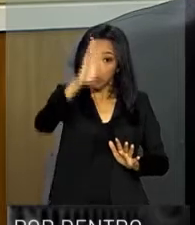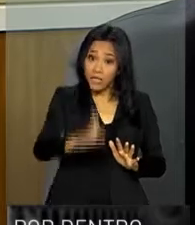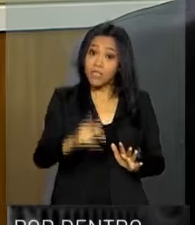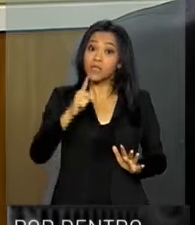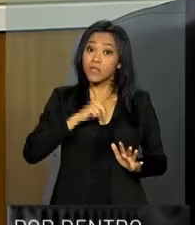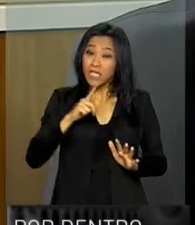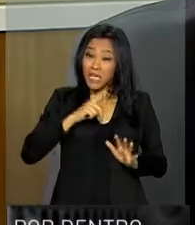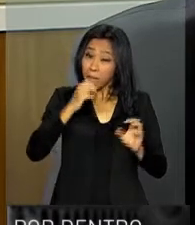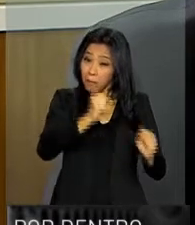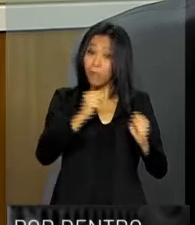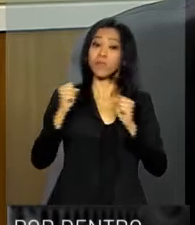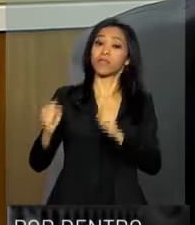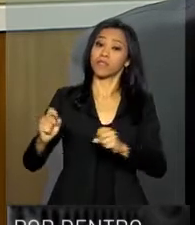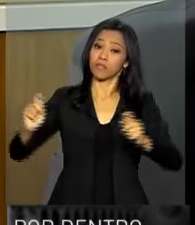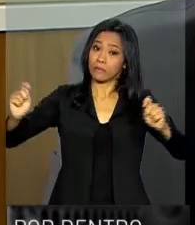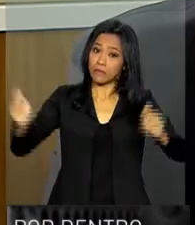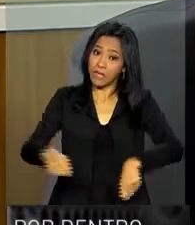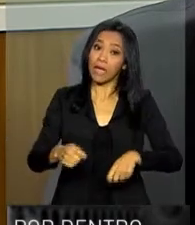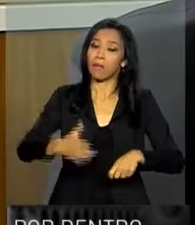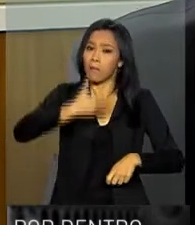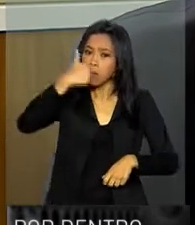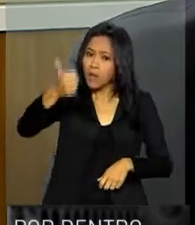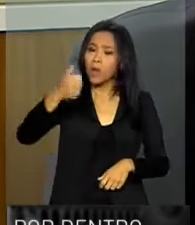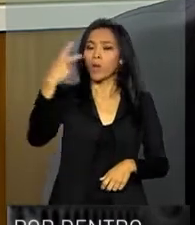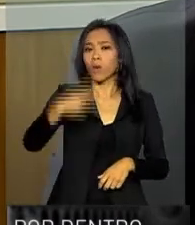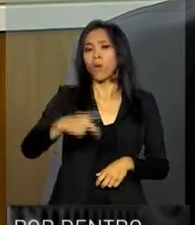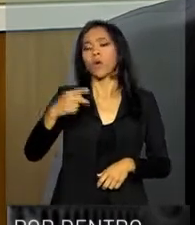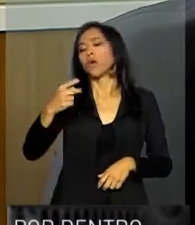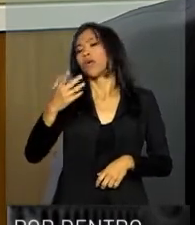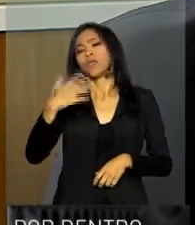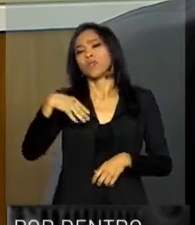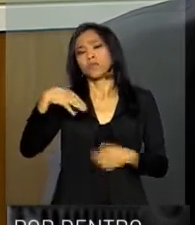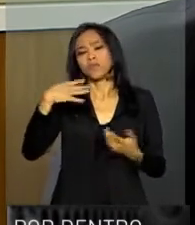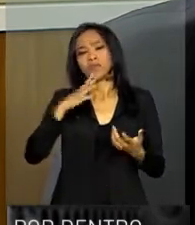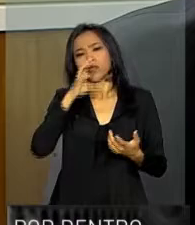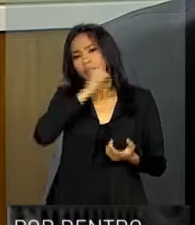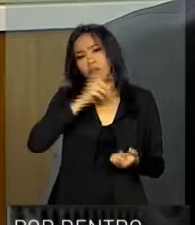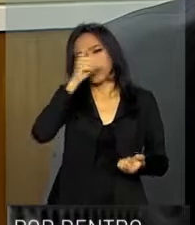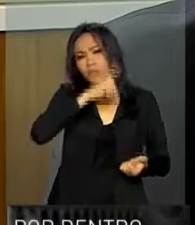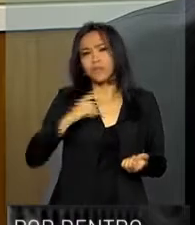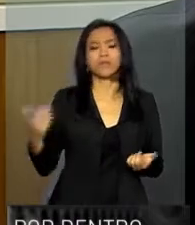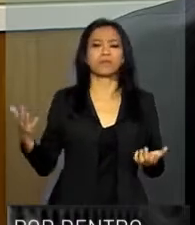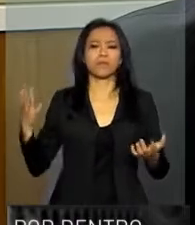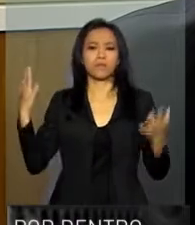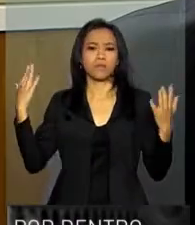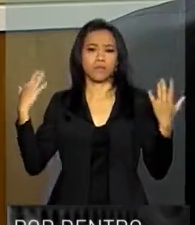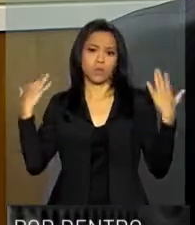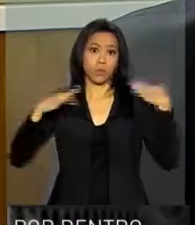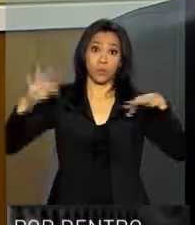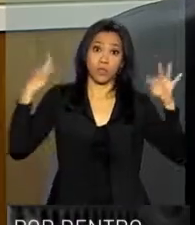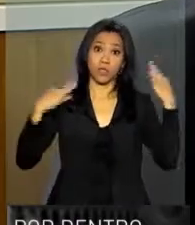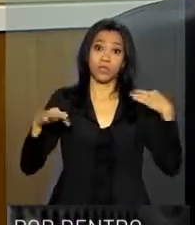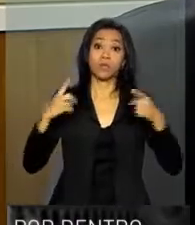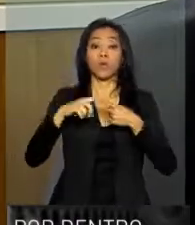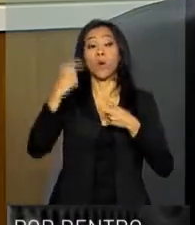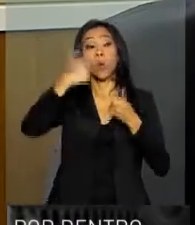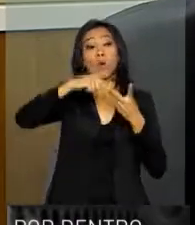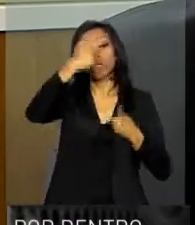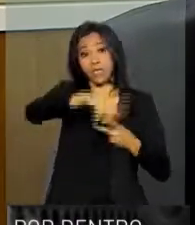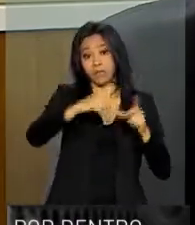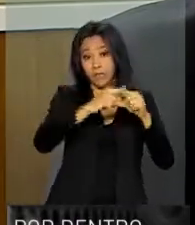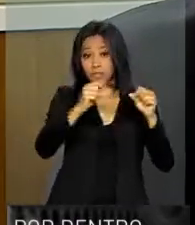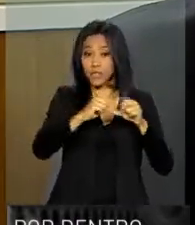potencial aqui em brasília para ter um turismo de nos finais de semana nós podemos desenvolver o parque chapada dos veadeiros para um turismo